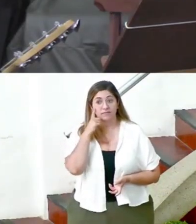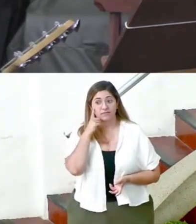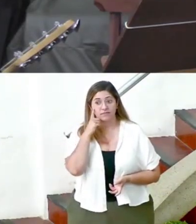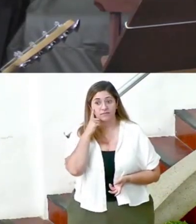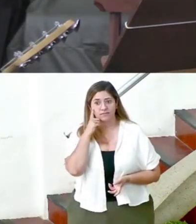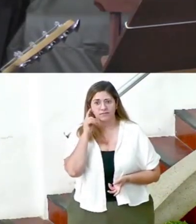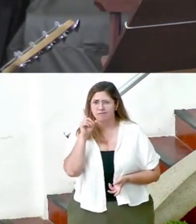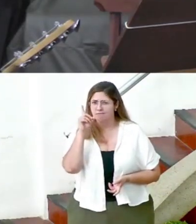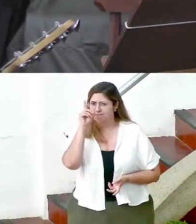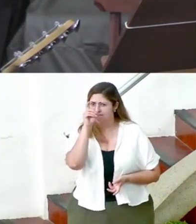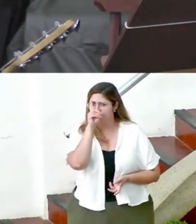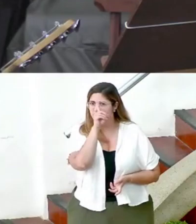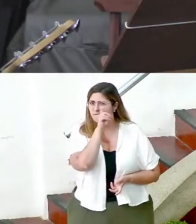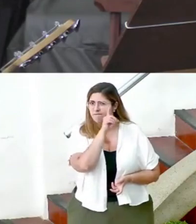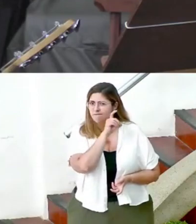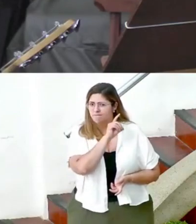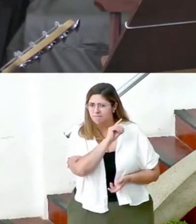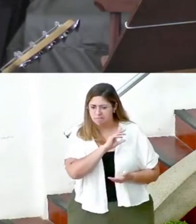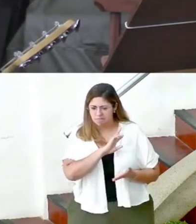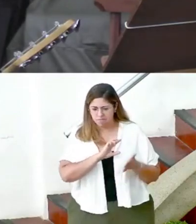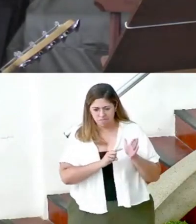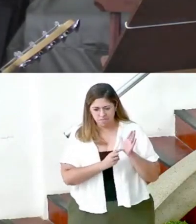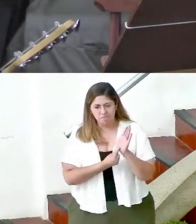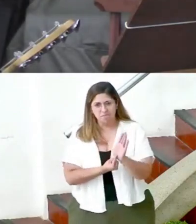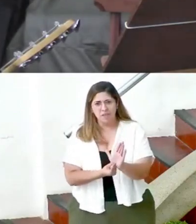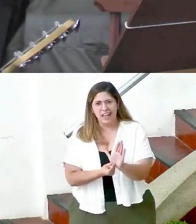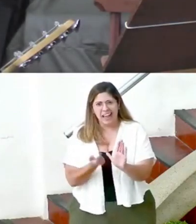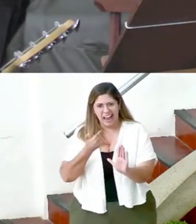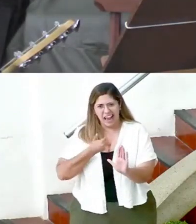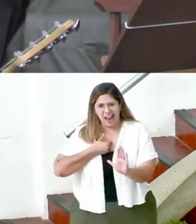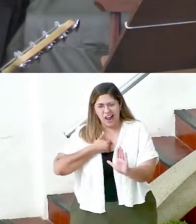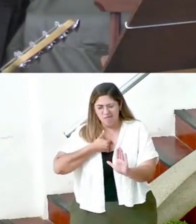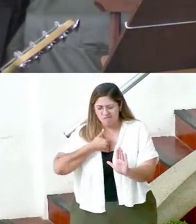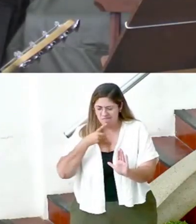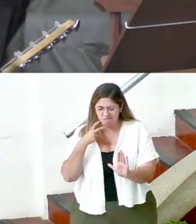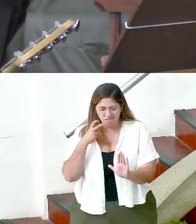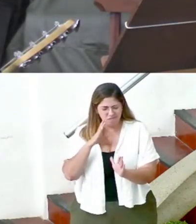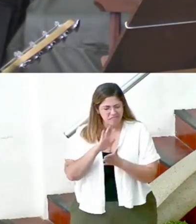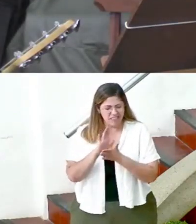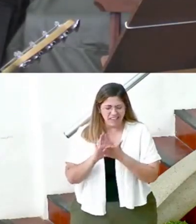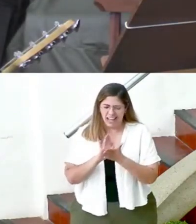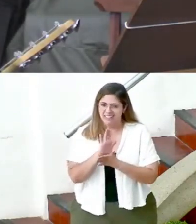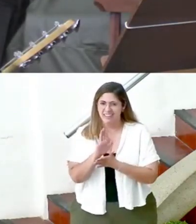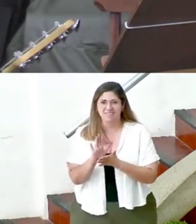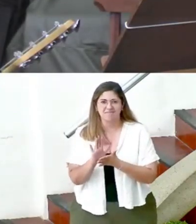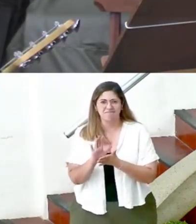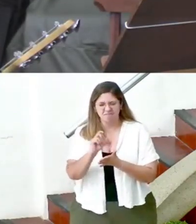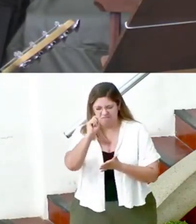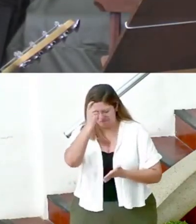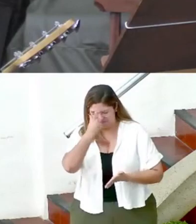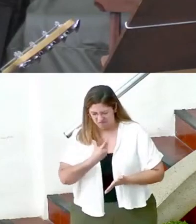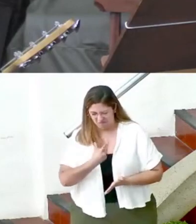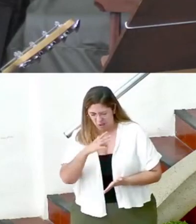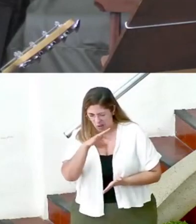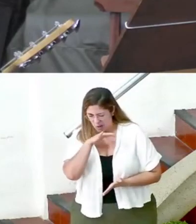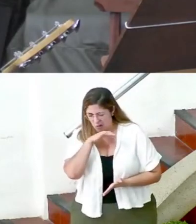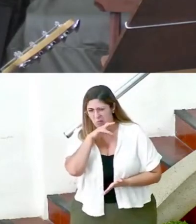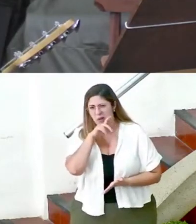Essa é a glória da vergonha. Essa é a glória do opróbrio. Essa é a glória do